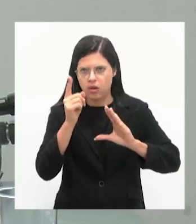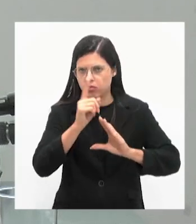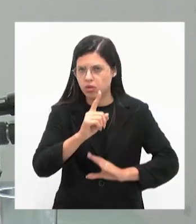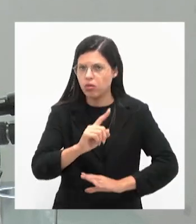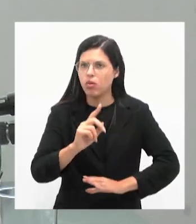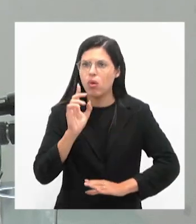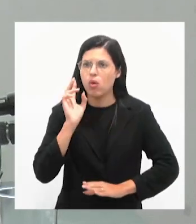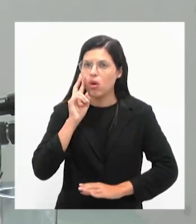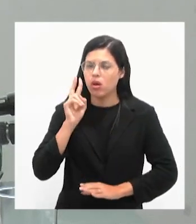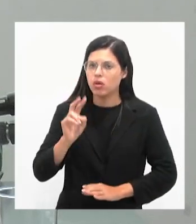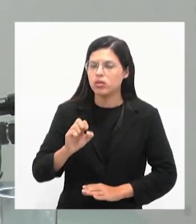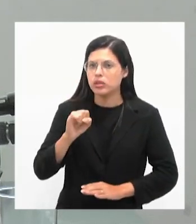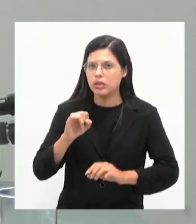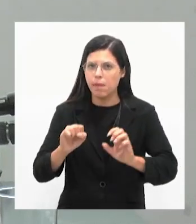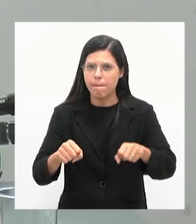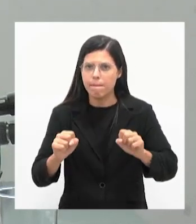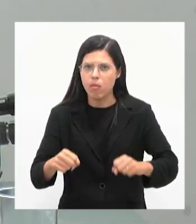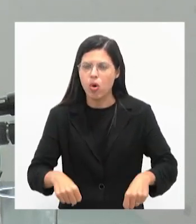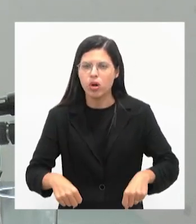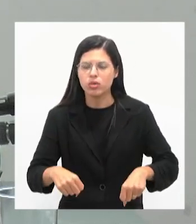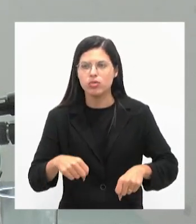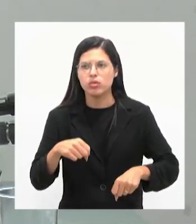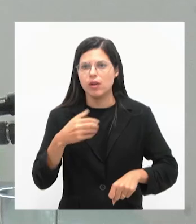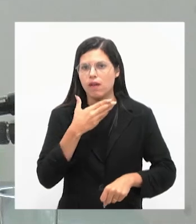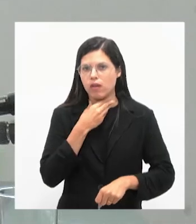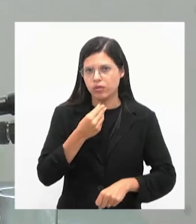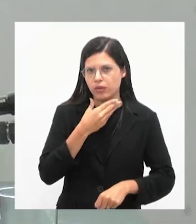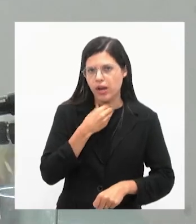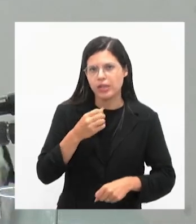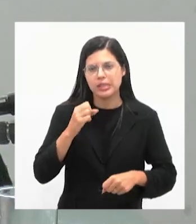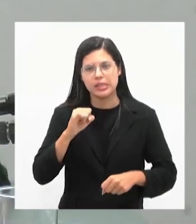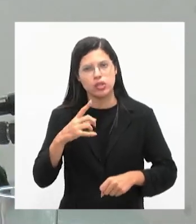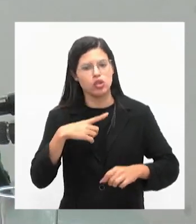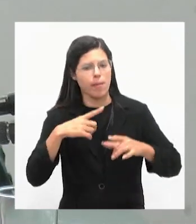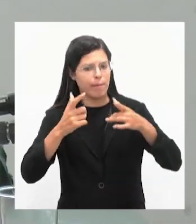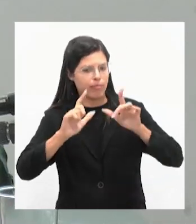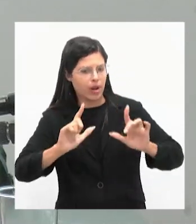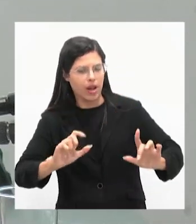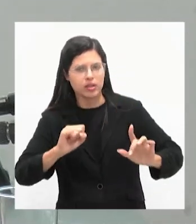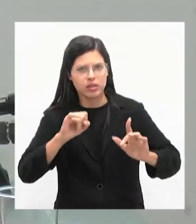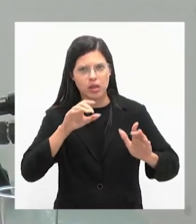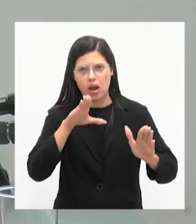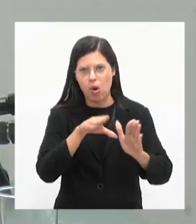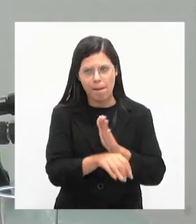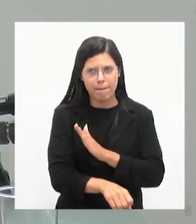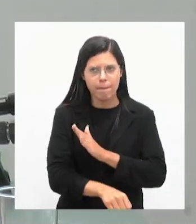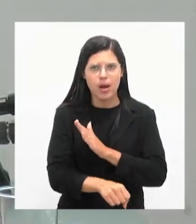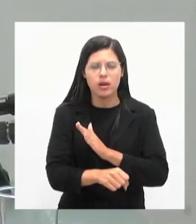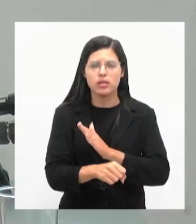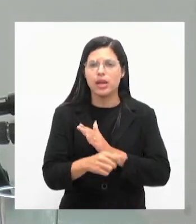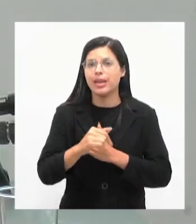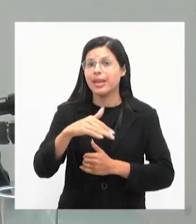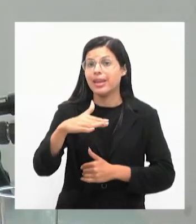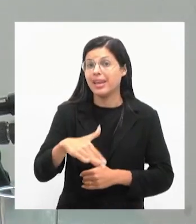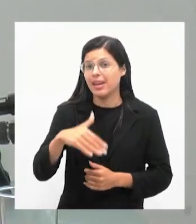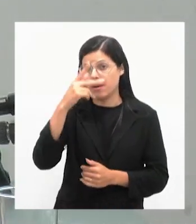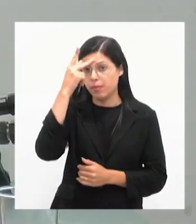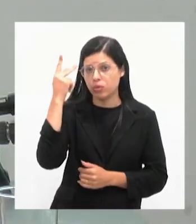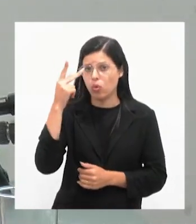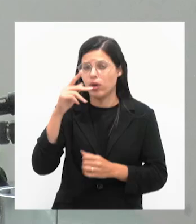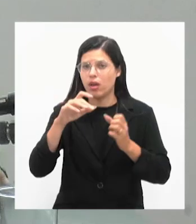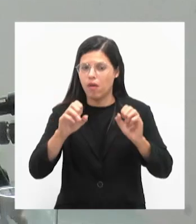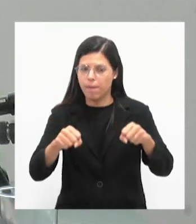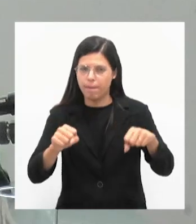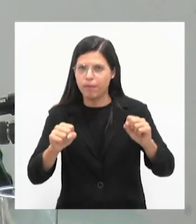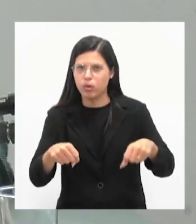moto estava adulterada, se tinha placa, se não tinha placa, se era furto, se era produto de roubo. Quem eram os indivíduos que estavam pilotando as motos. E